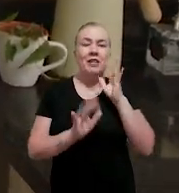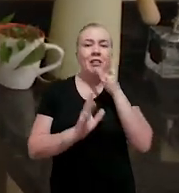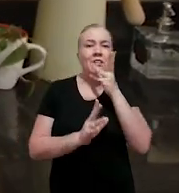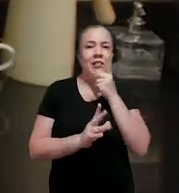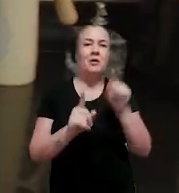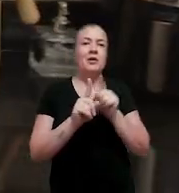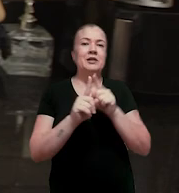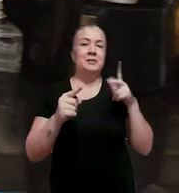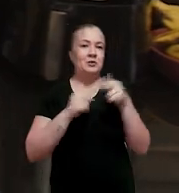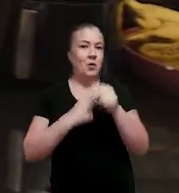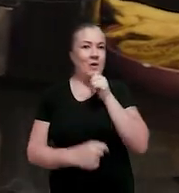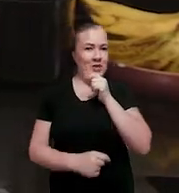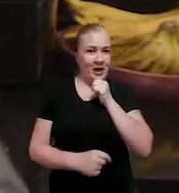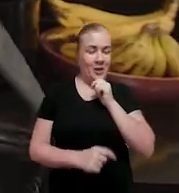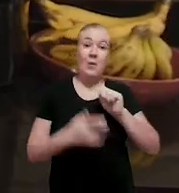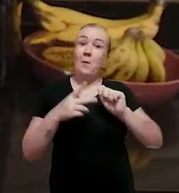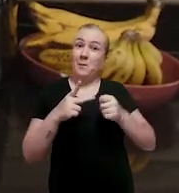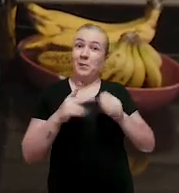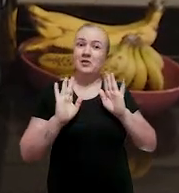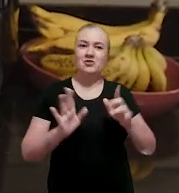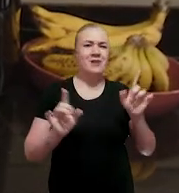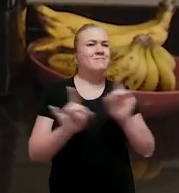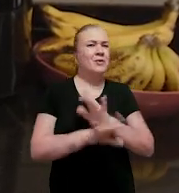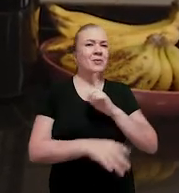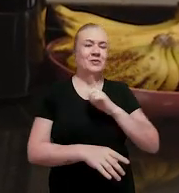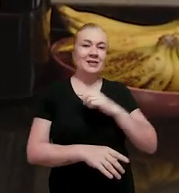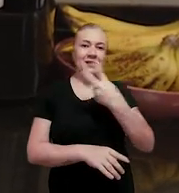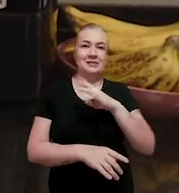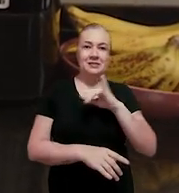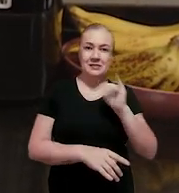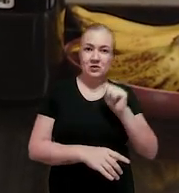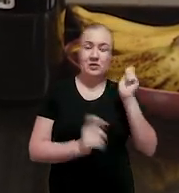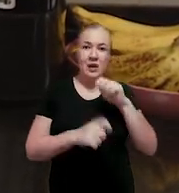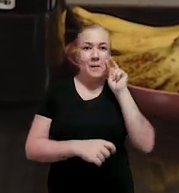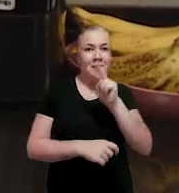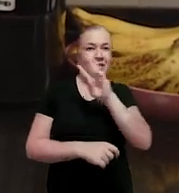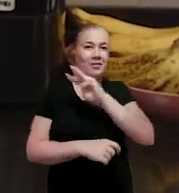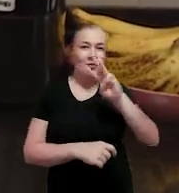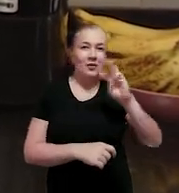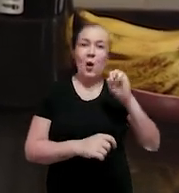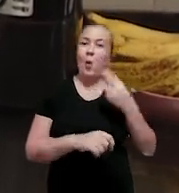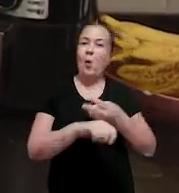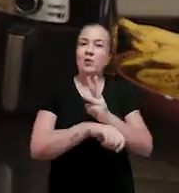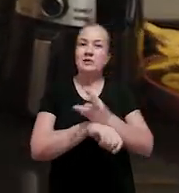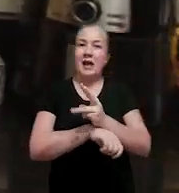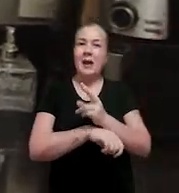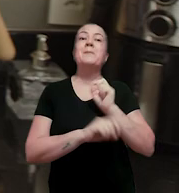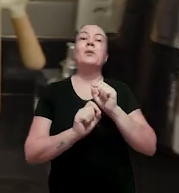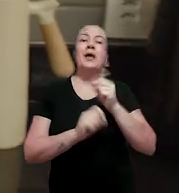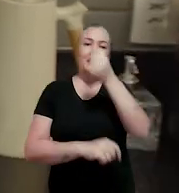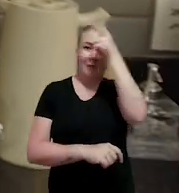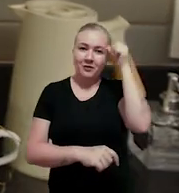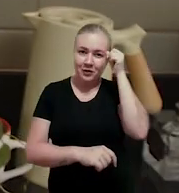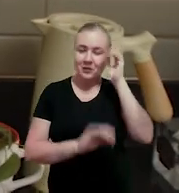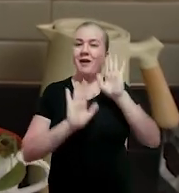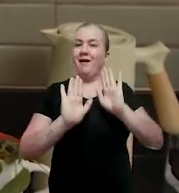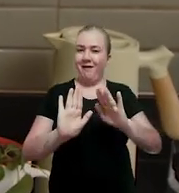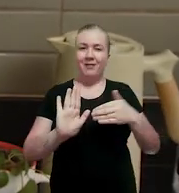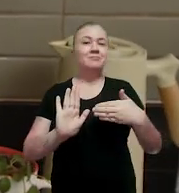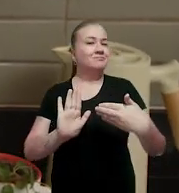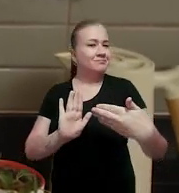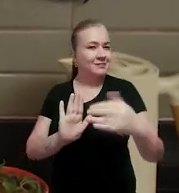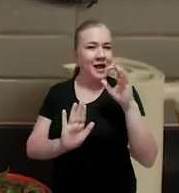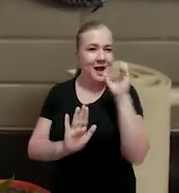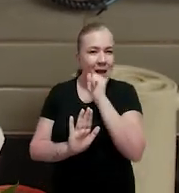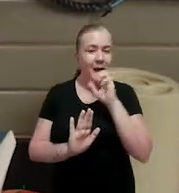demoras e cortes. O Pix do Demais já está nas segundas vias que você acessa pelo portal ou zap da Prefeitura. Ah,